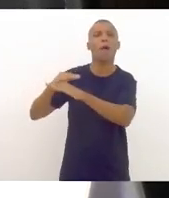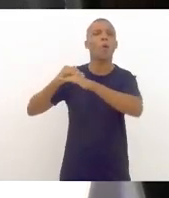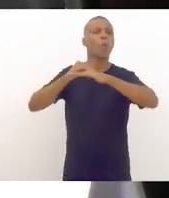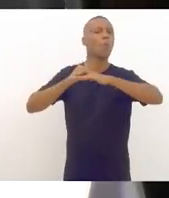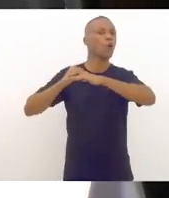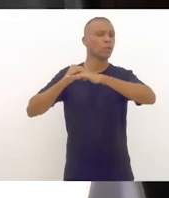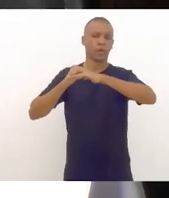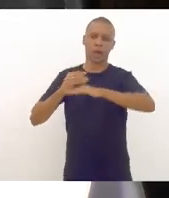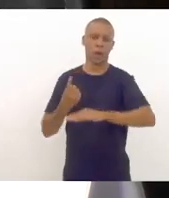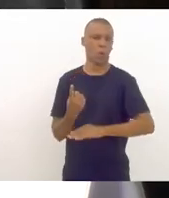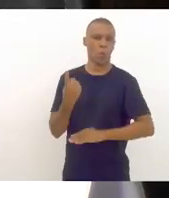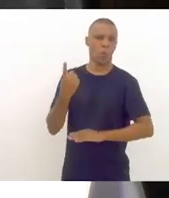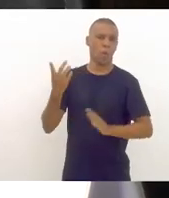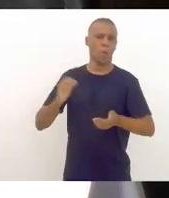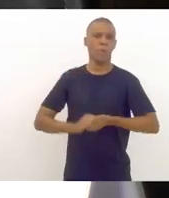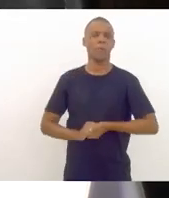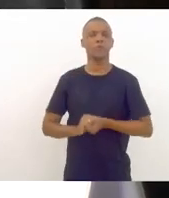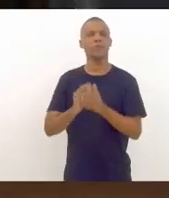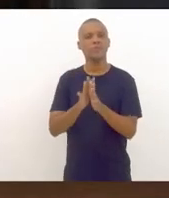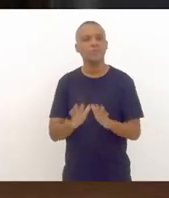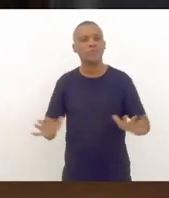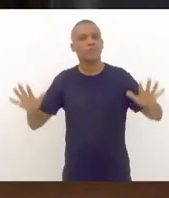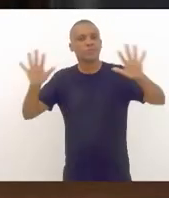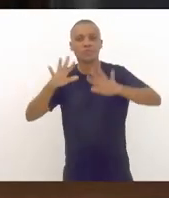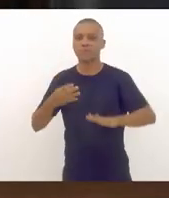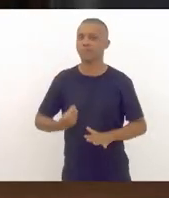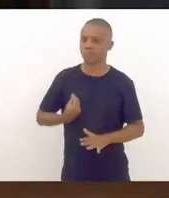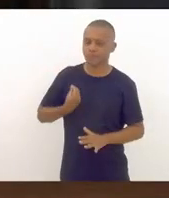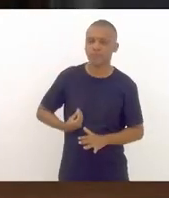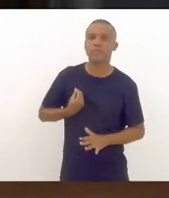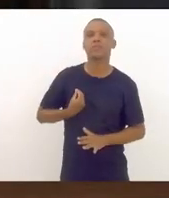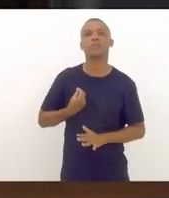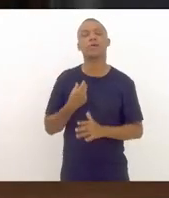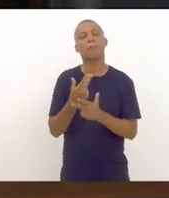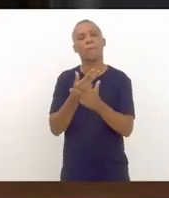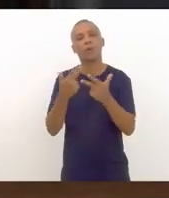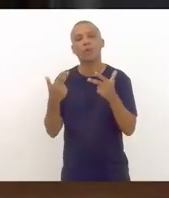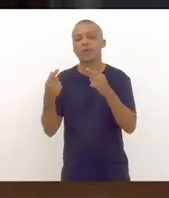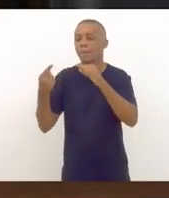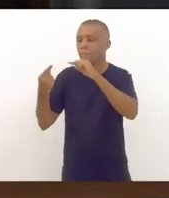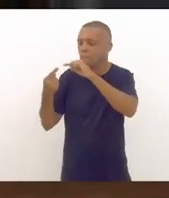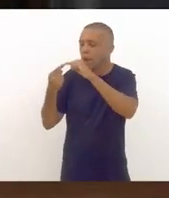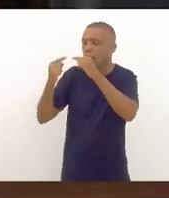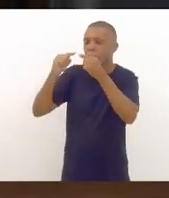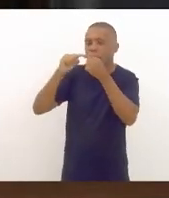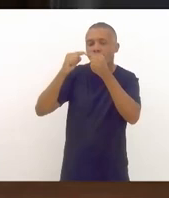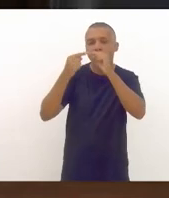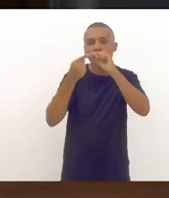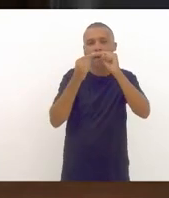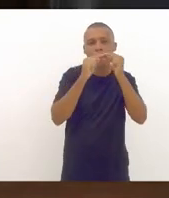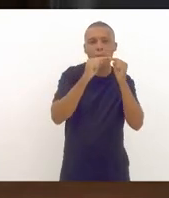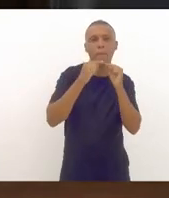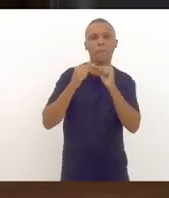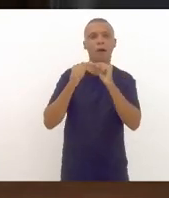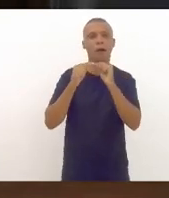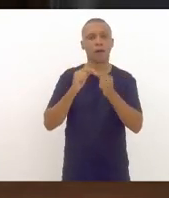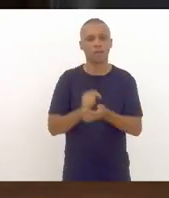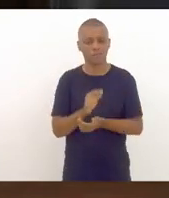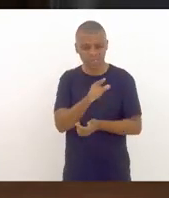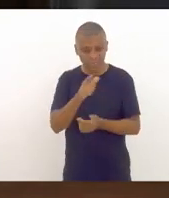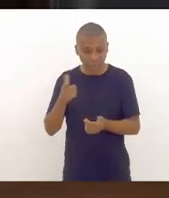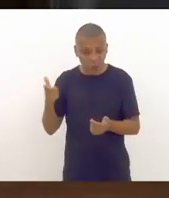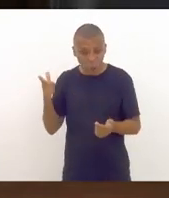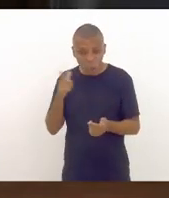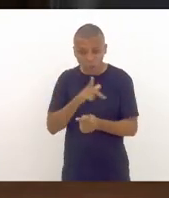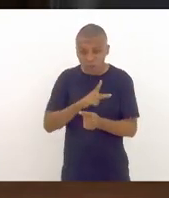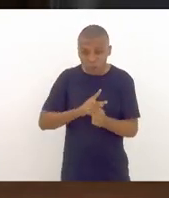E, geralmente, na nossa vida, uma coisa concatenou a outra. Você não chegou onde você chegou